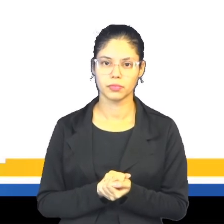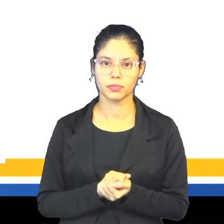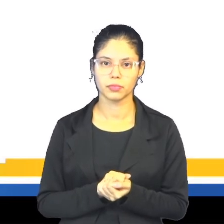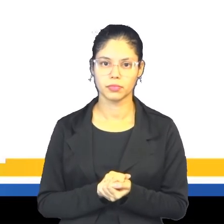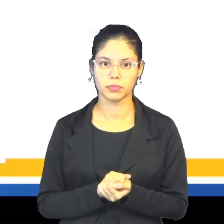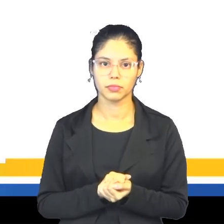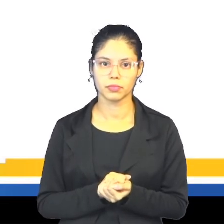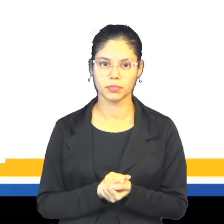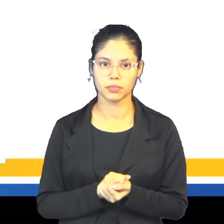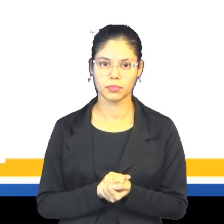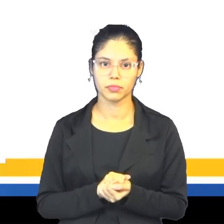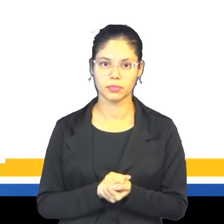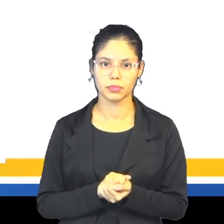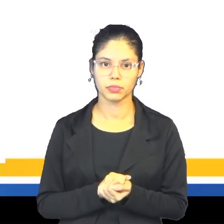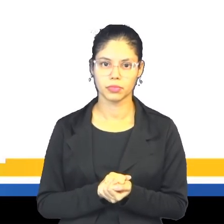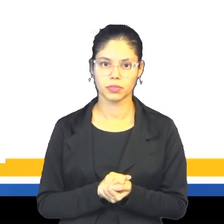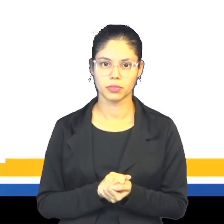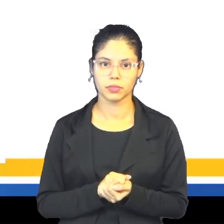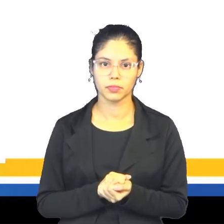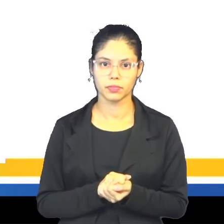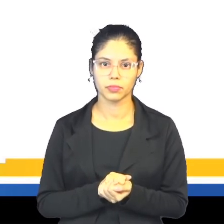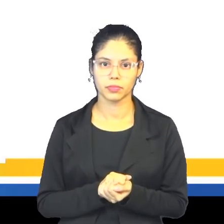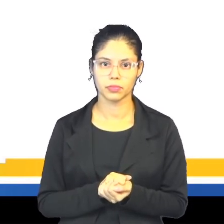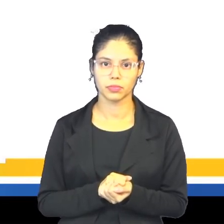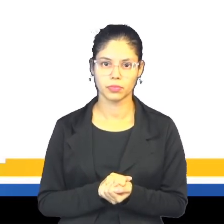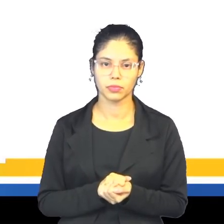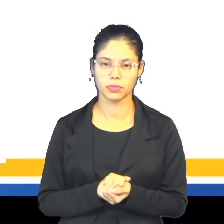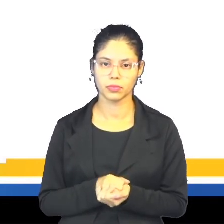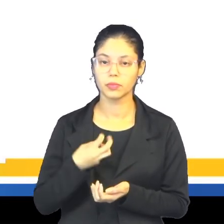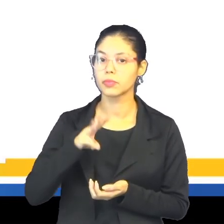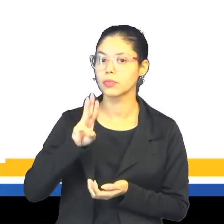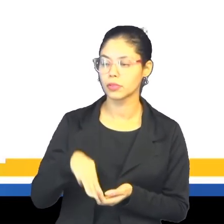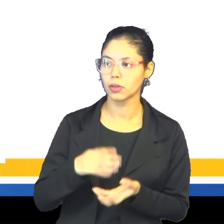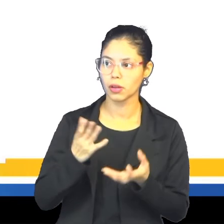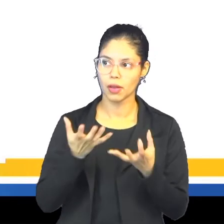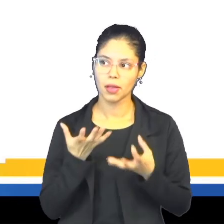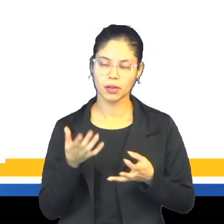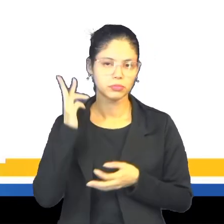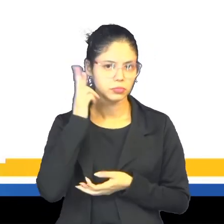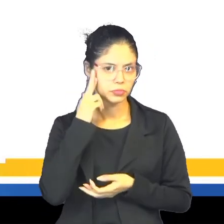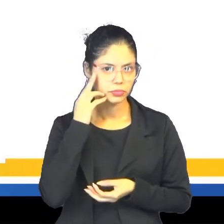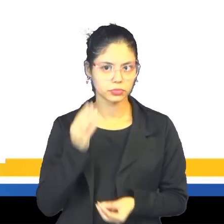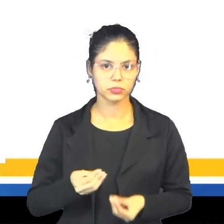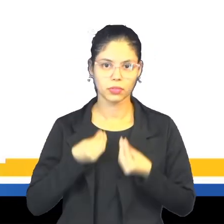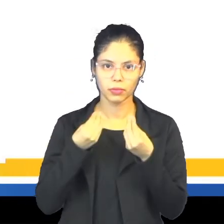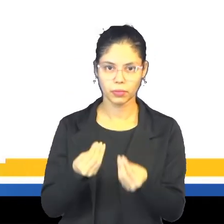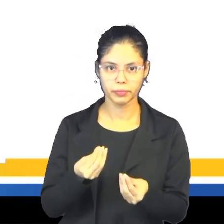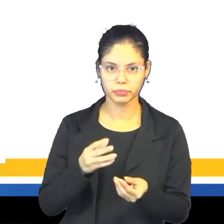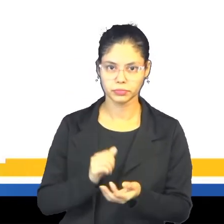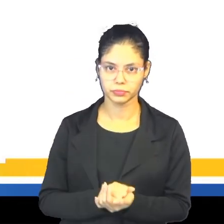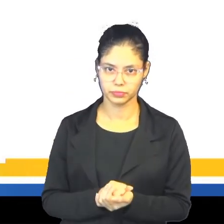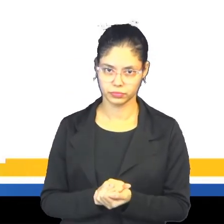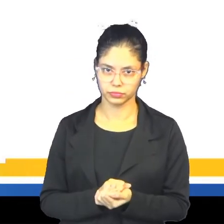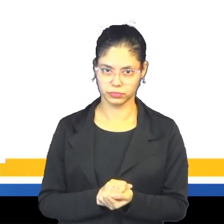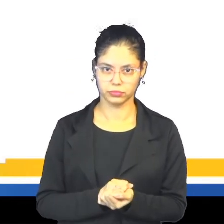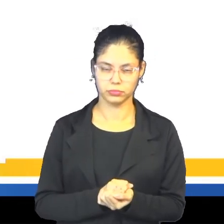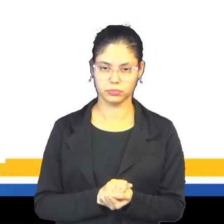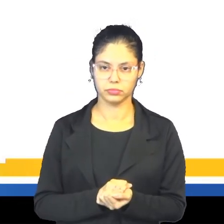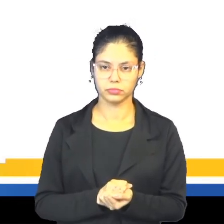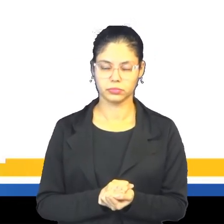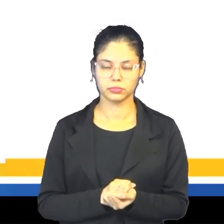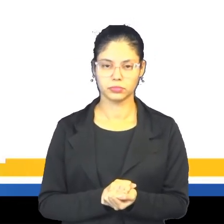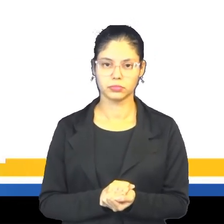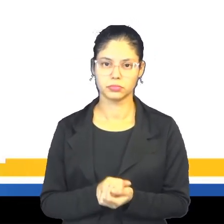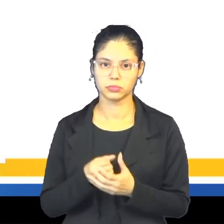El ramo, la novia, lo se dará a quem queira. Normalmente se lhe entrega a seguinte tica caçadeira. Ou seja,